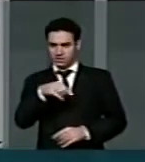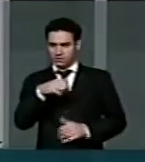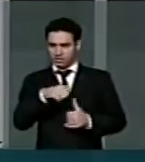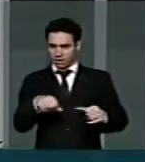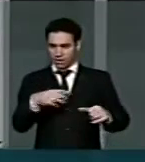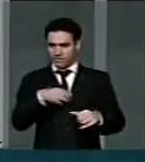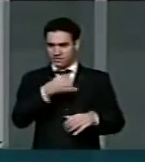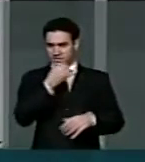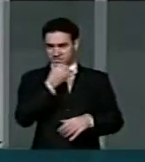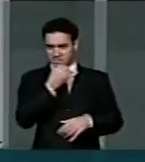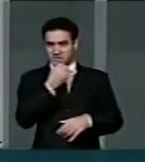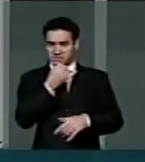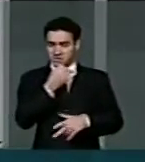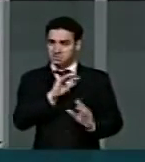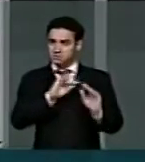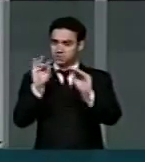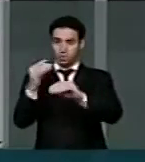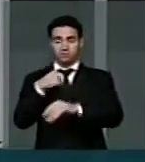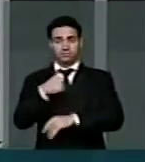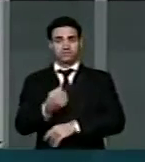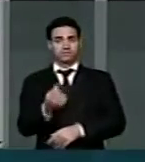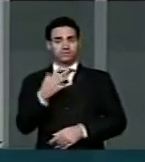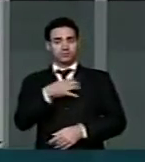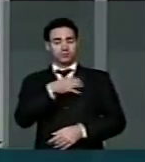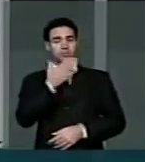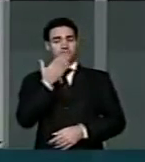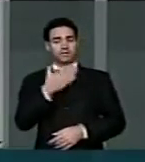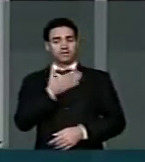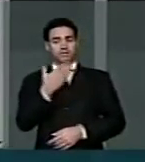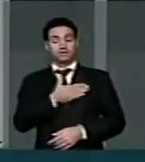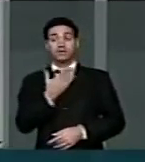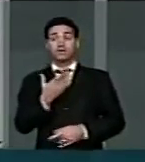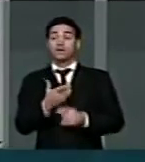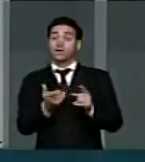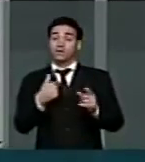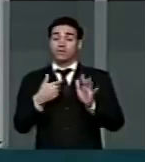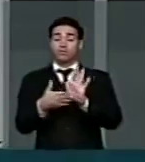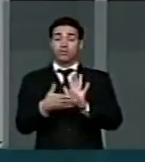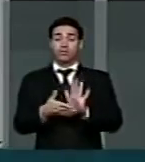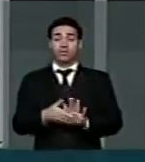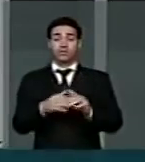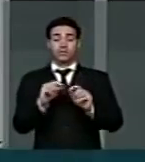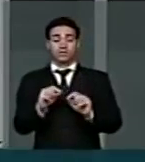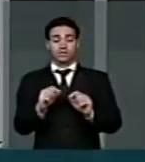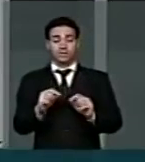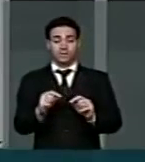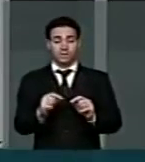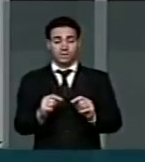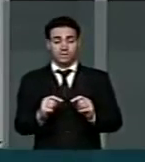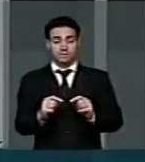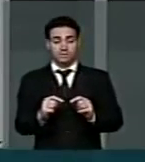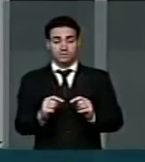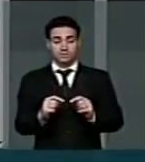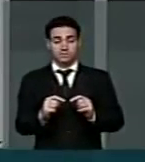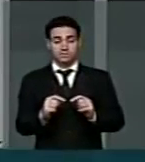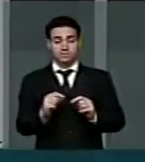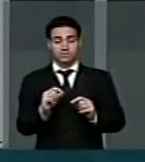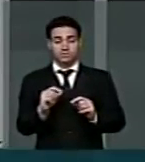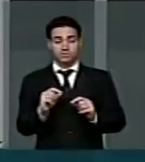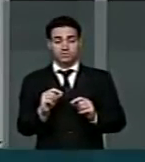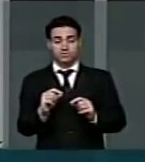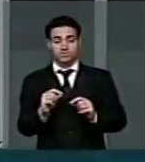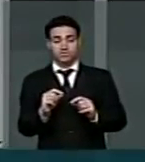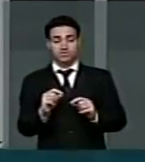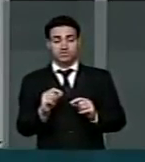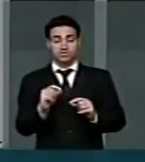assim no seu partido. Eu proponho aqui, espero que com a acolhida de todos, que o parlamentar, isto é,